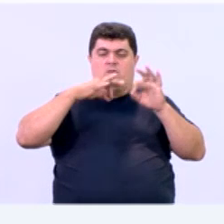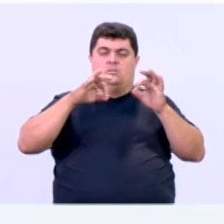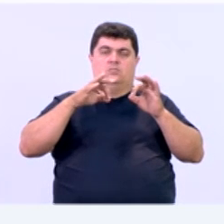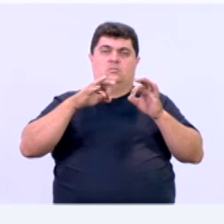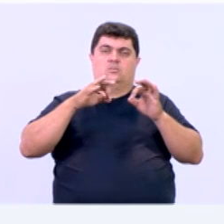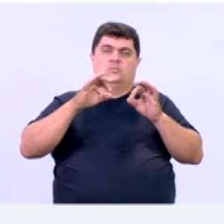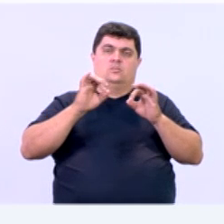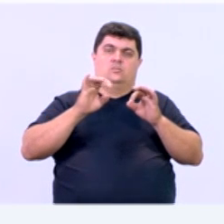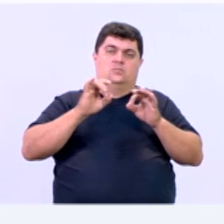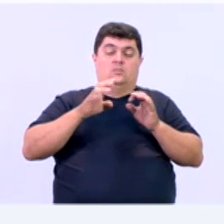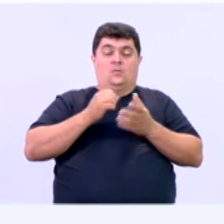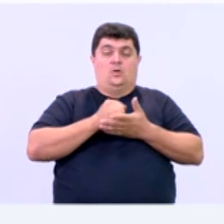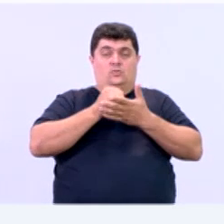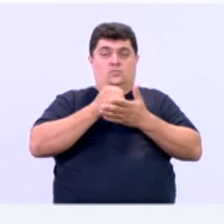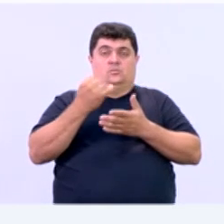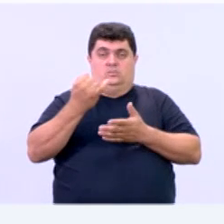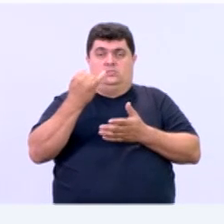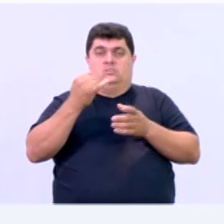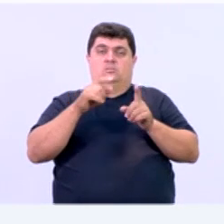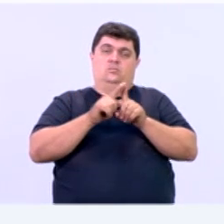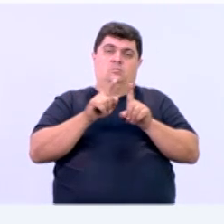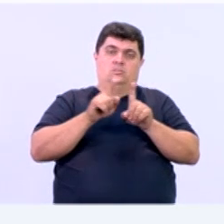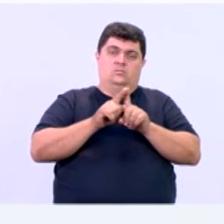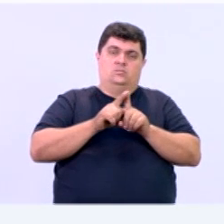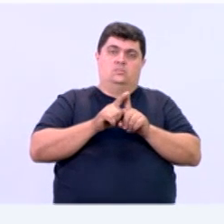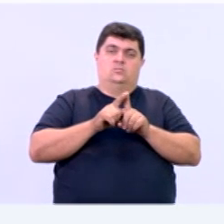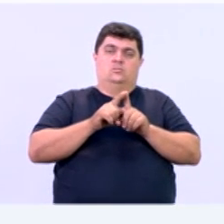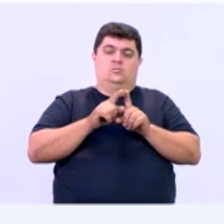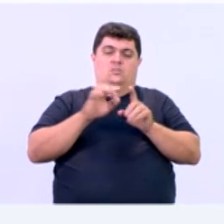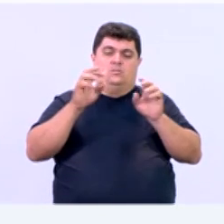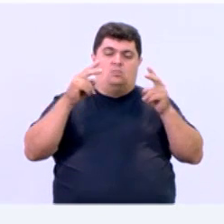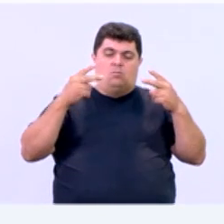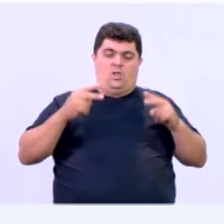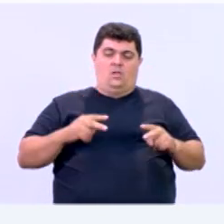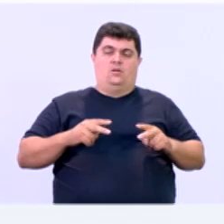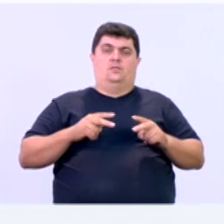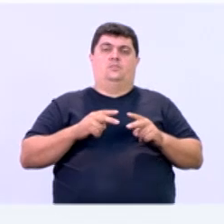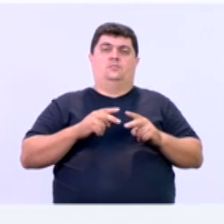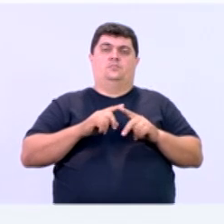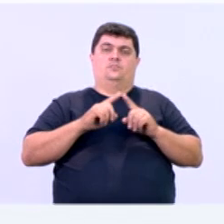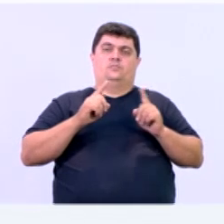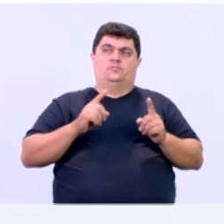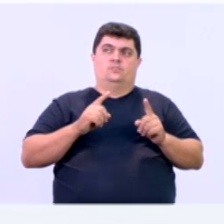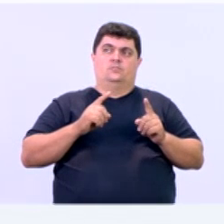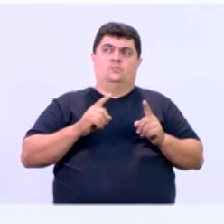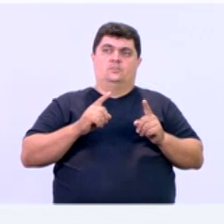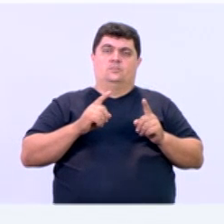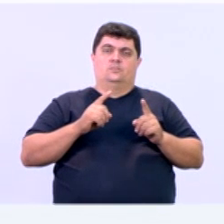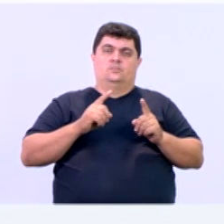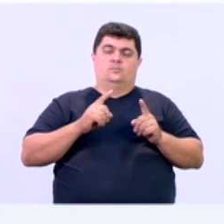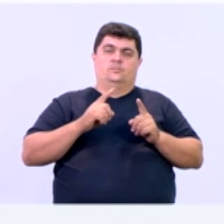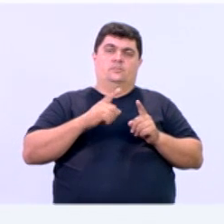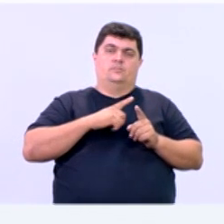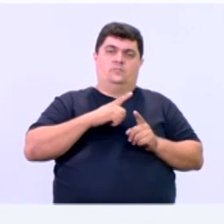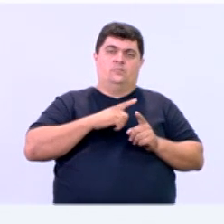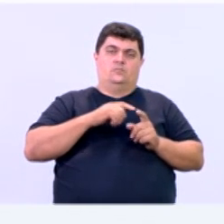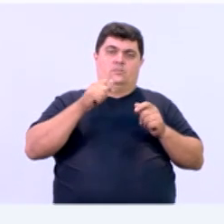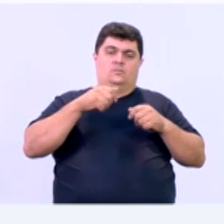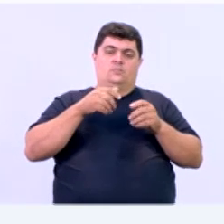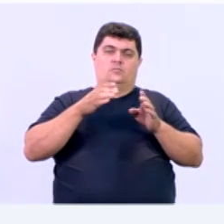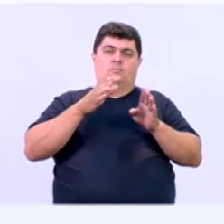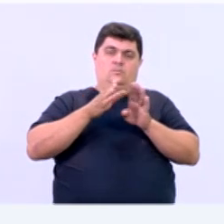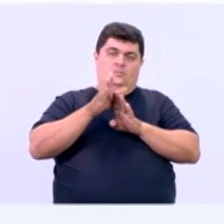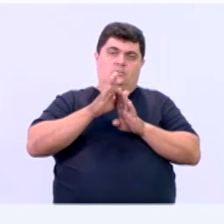Notepad++ ele te ajuda, te dá funcionalidades para você abrir. Só que, como nós dissemos, você pode